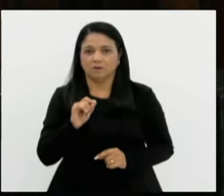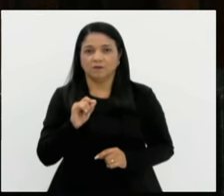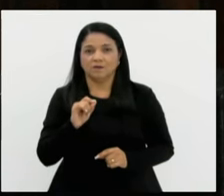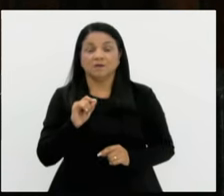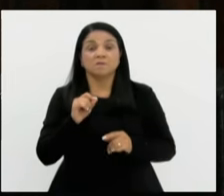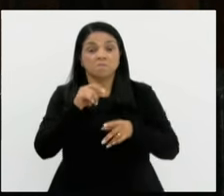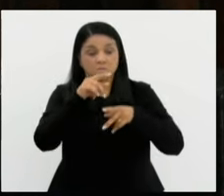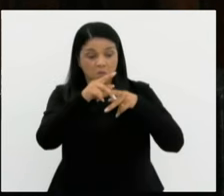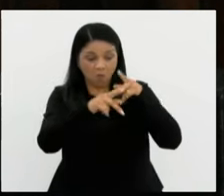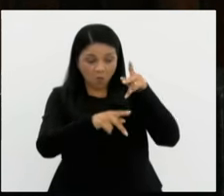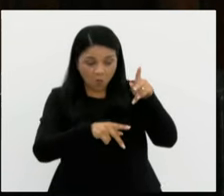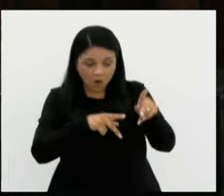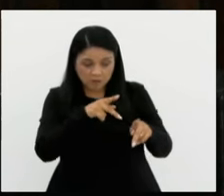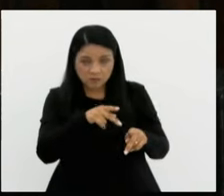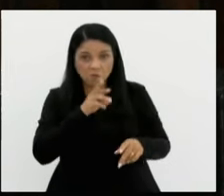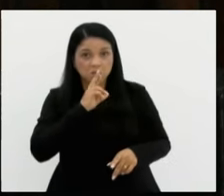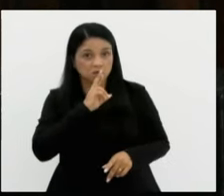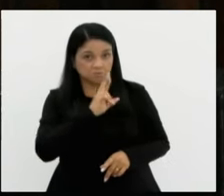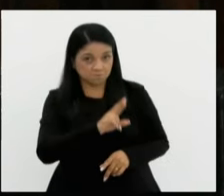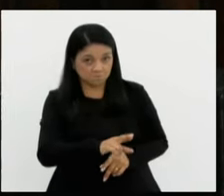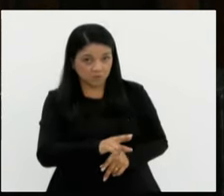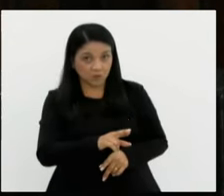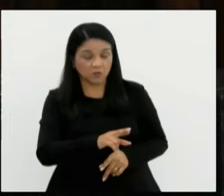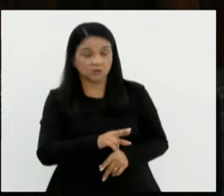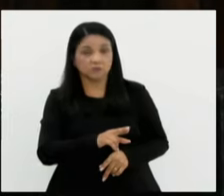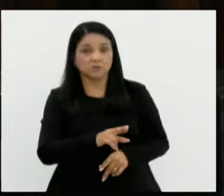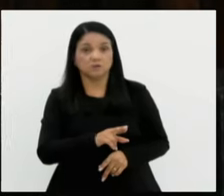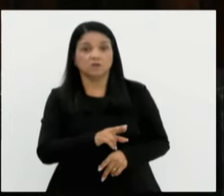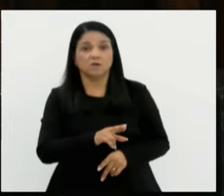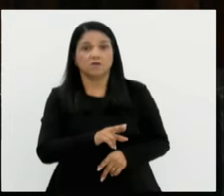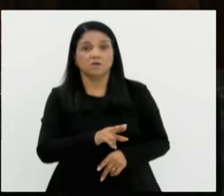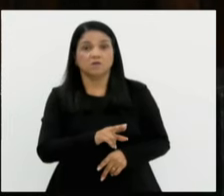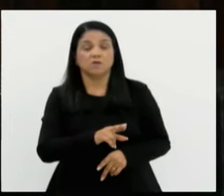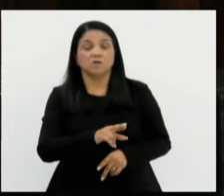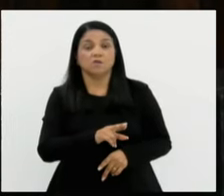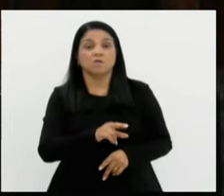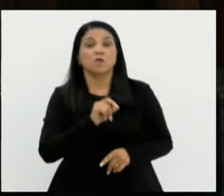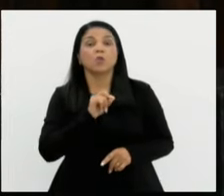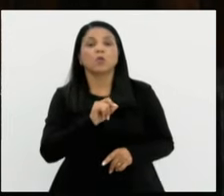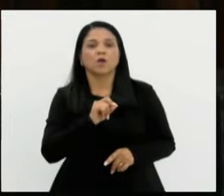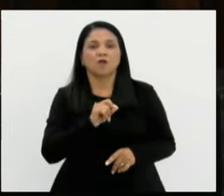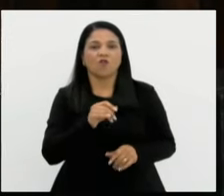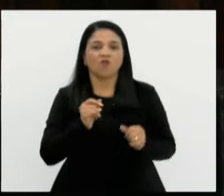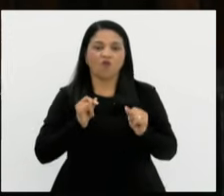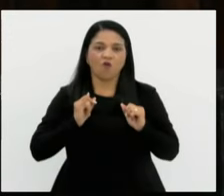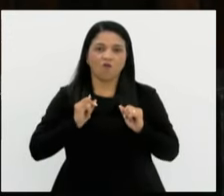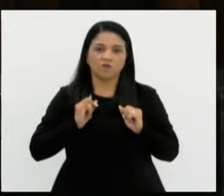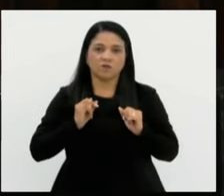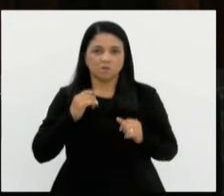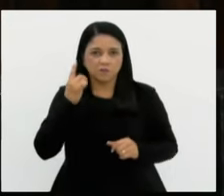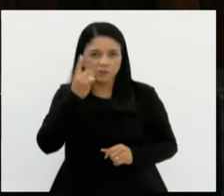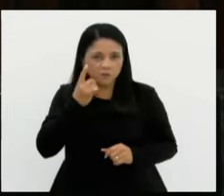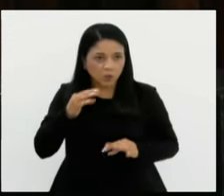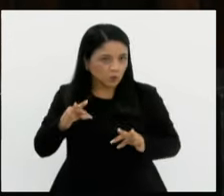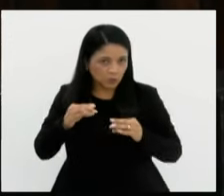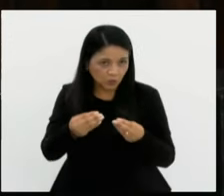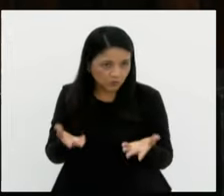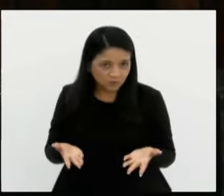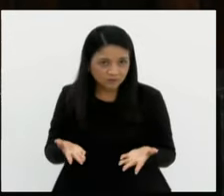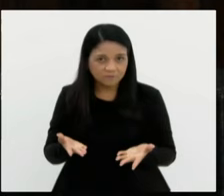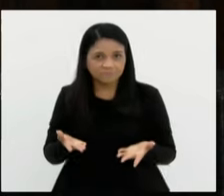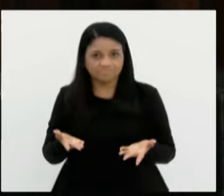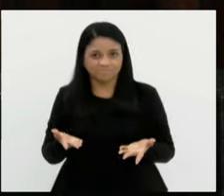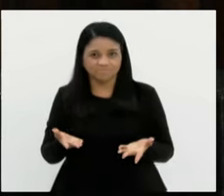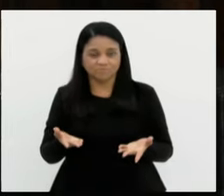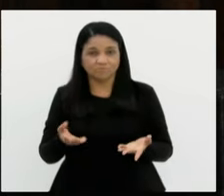a população, perante a opinião pública, mais confortável para todos os deputados. Todos eles,